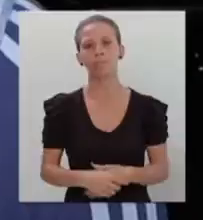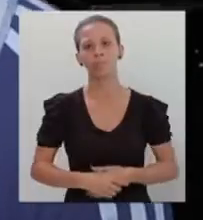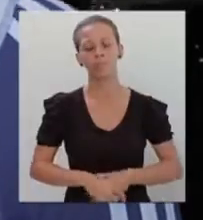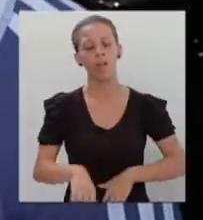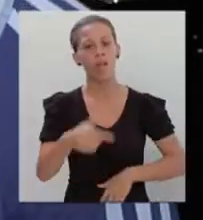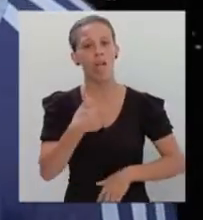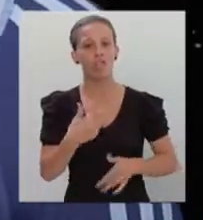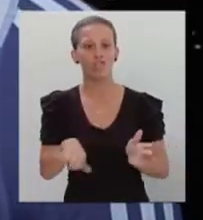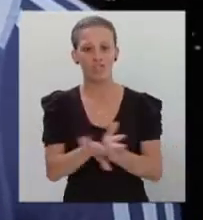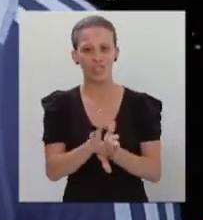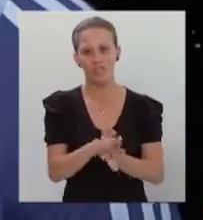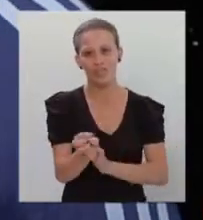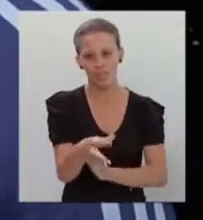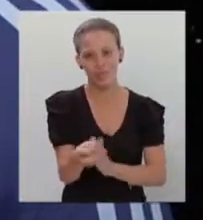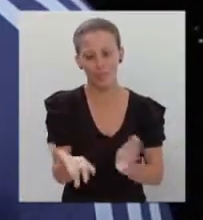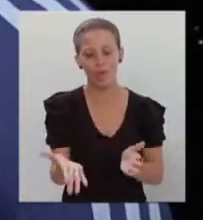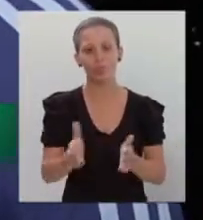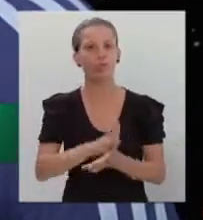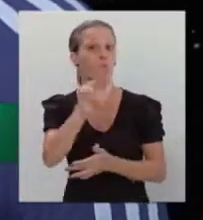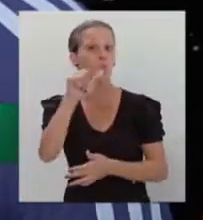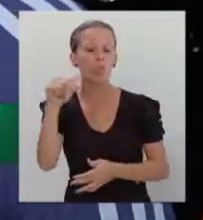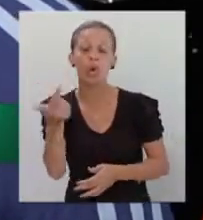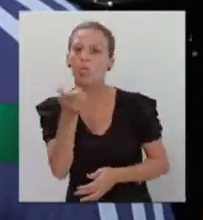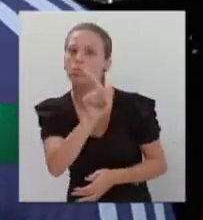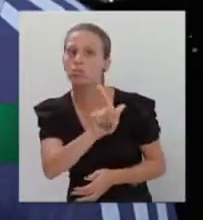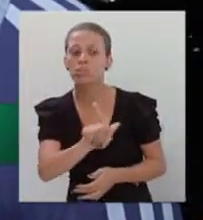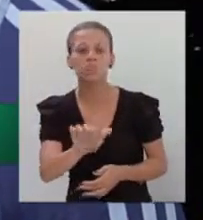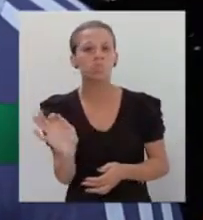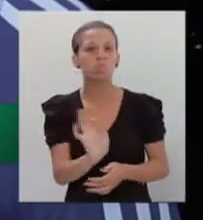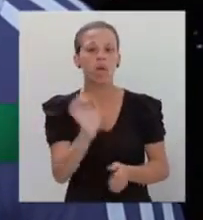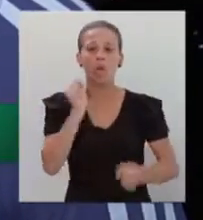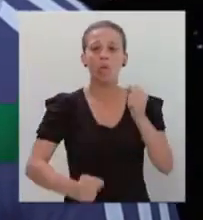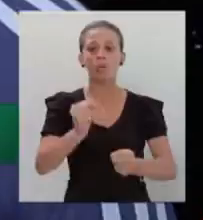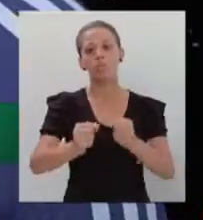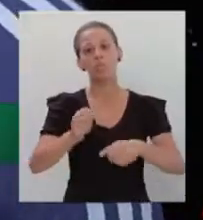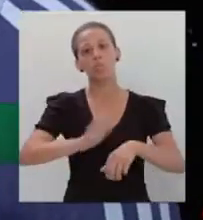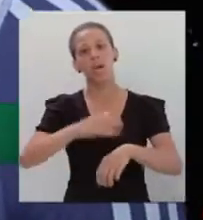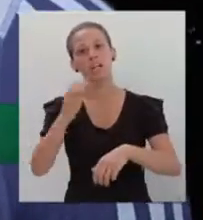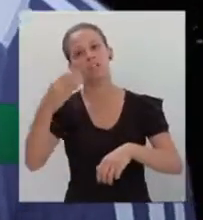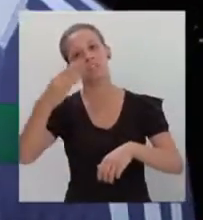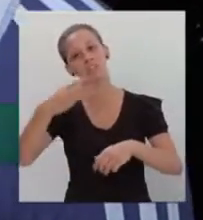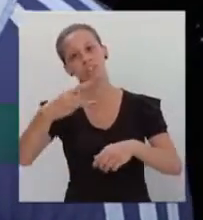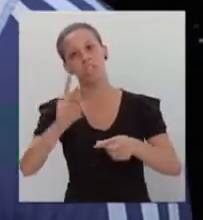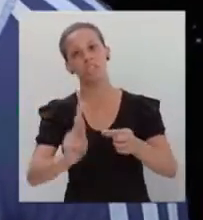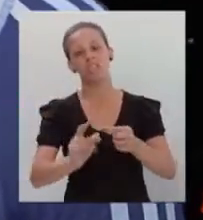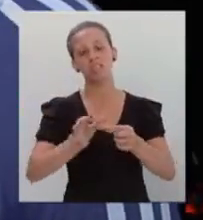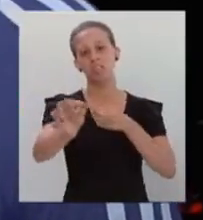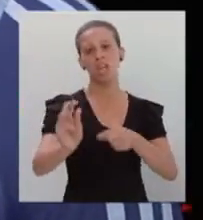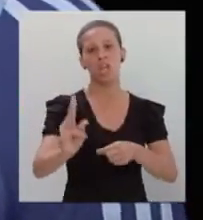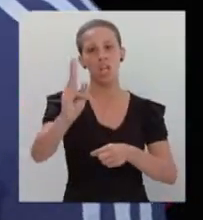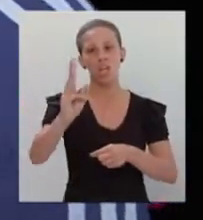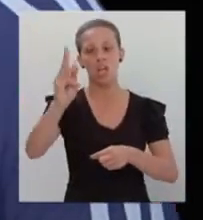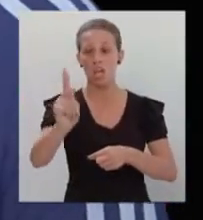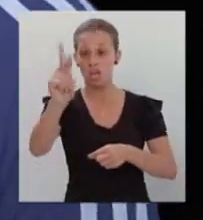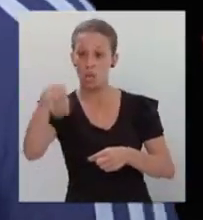um recém-chegado a esse tipo de esporte, nunca tinha conseguido correr mais de 2 ou 3 quilômetros e agora, graças ao pessoal aí que